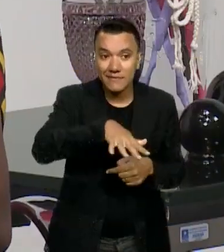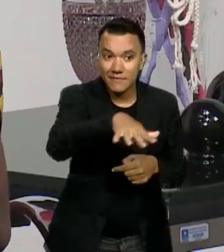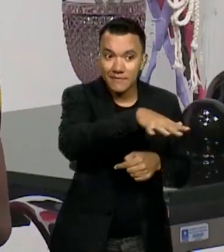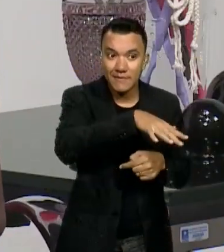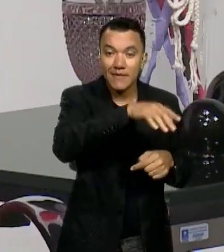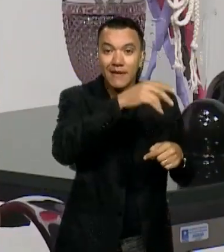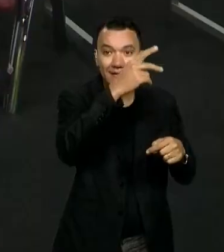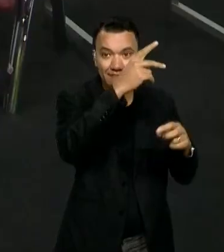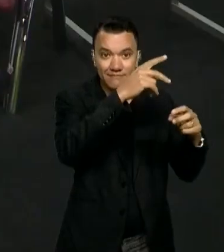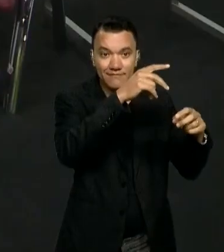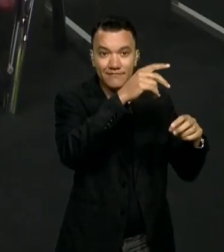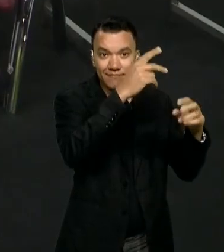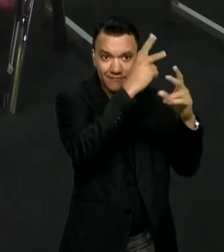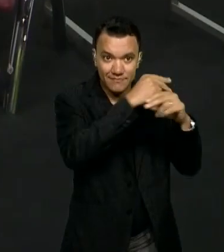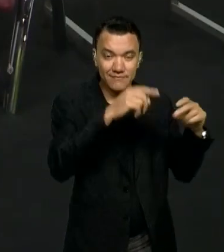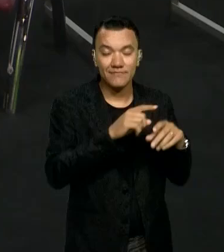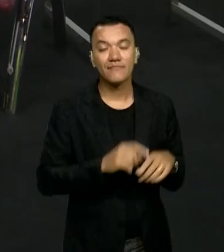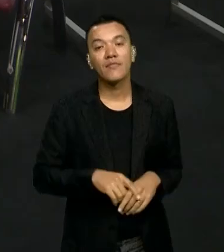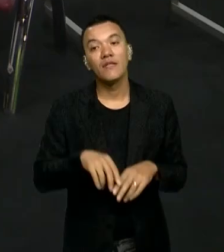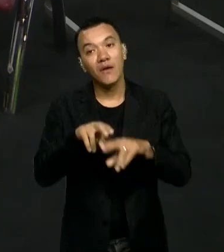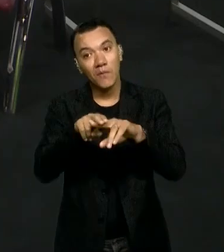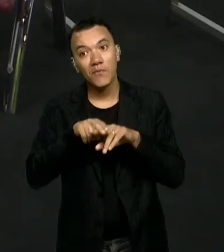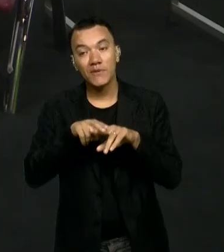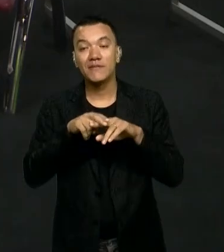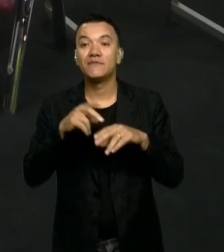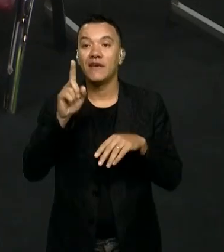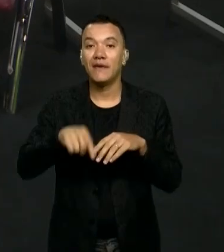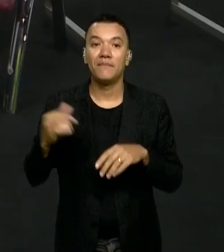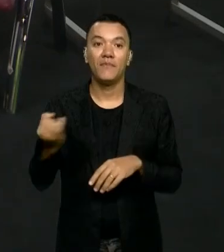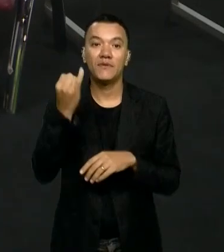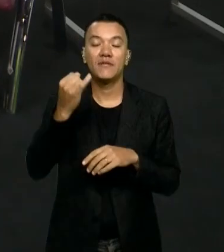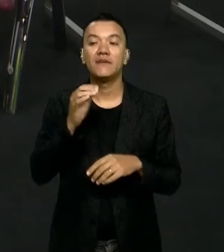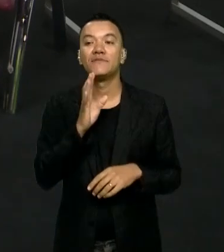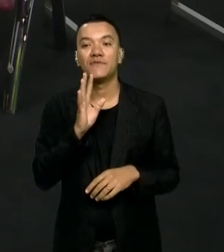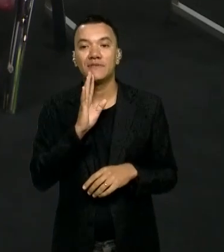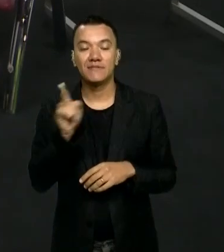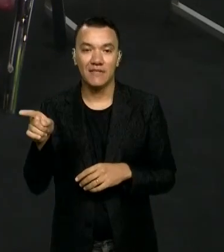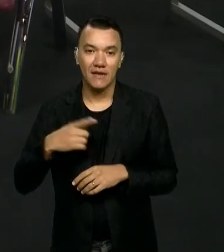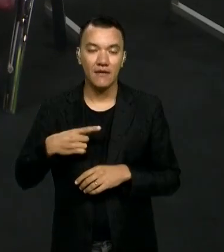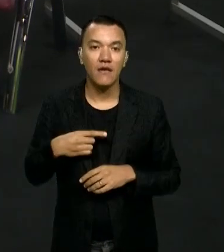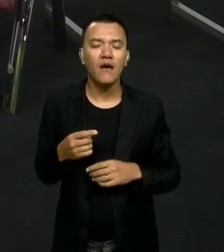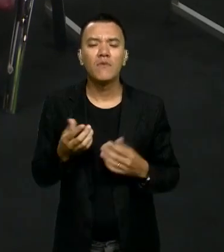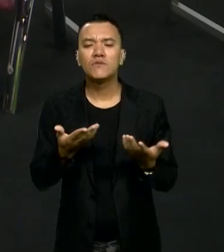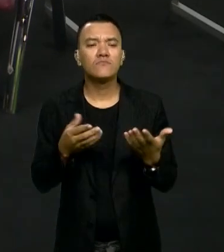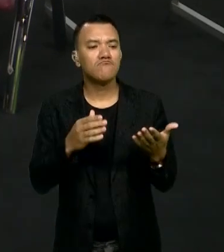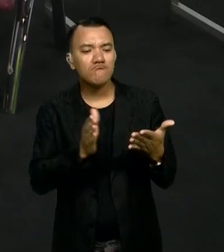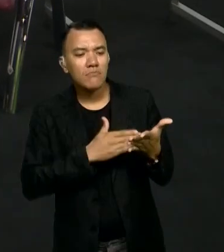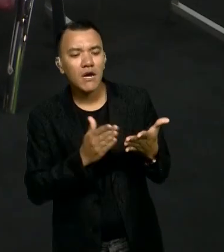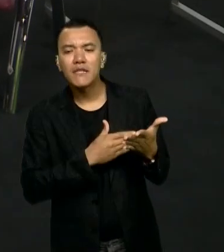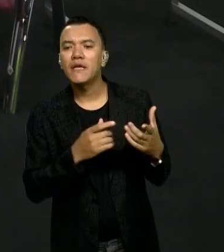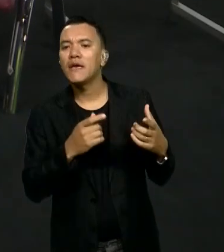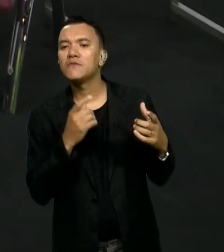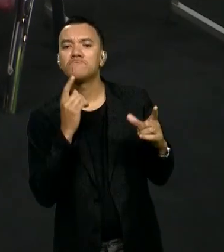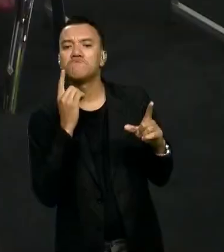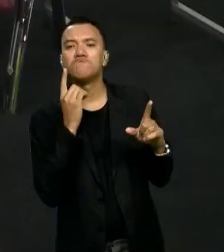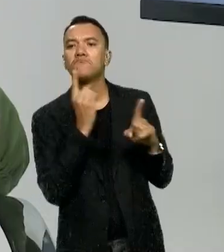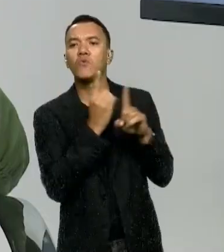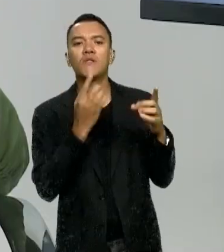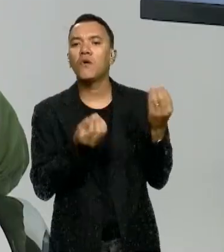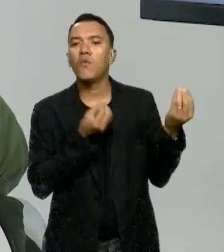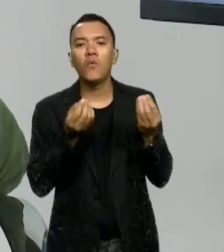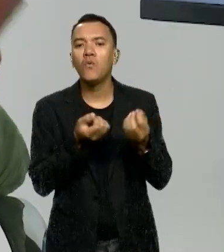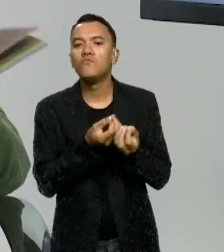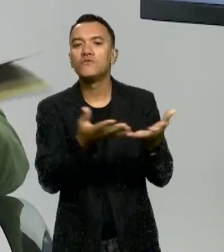de terreiros. Por isso que é importante conhecer. E como é que faz para acessar esse caderno? Assim, ele está disponível assim, para o